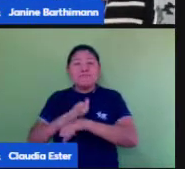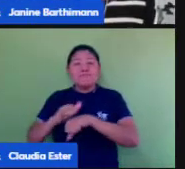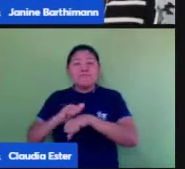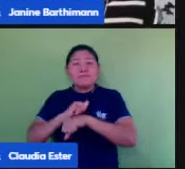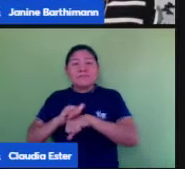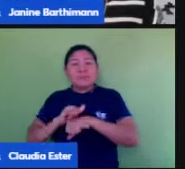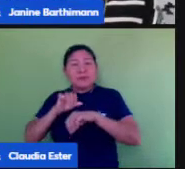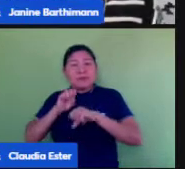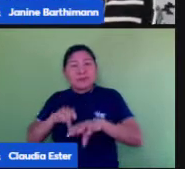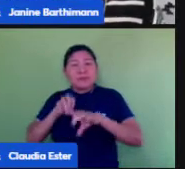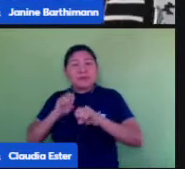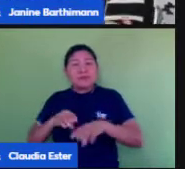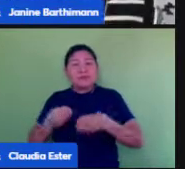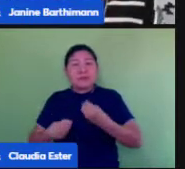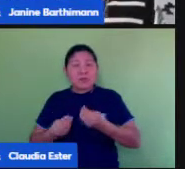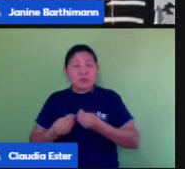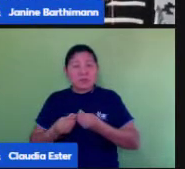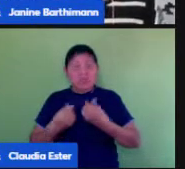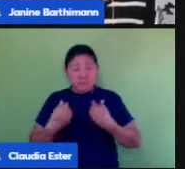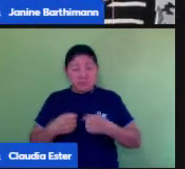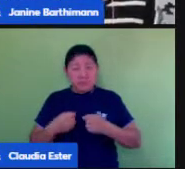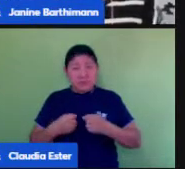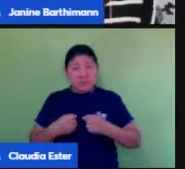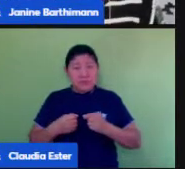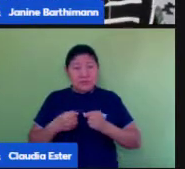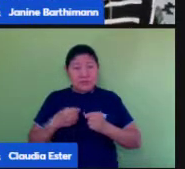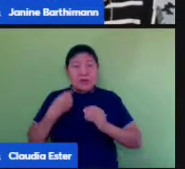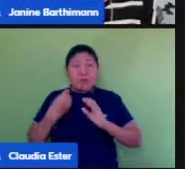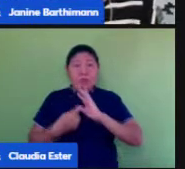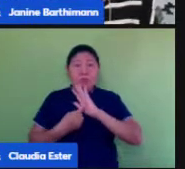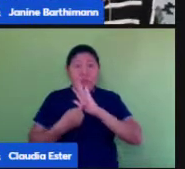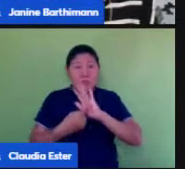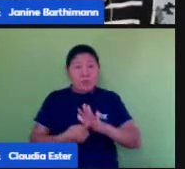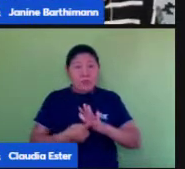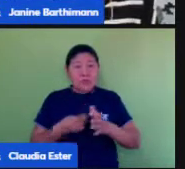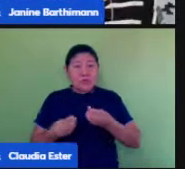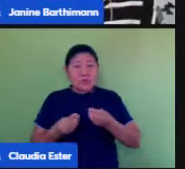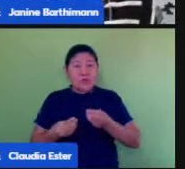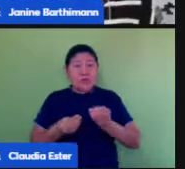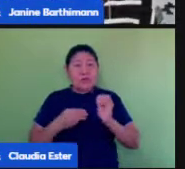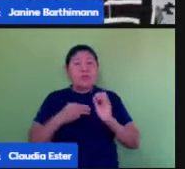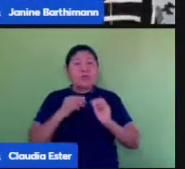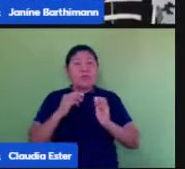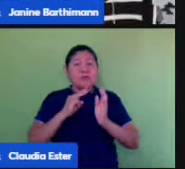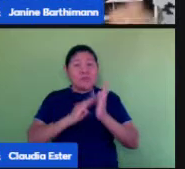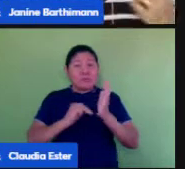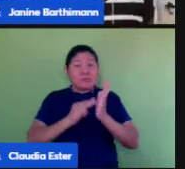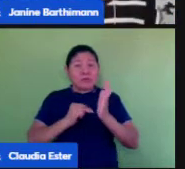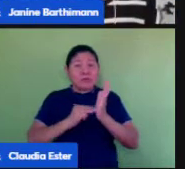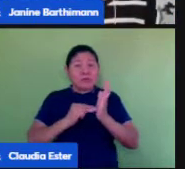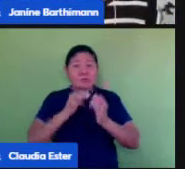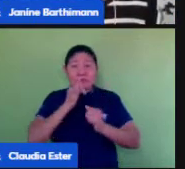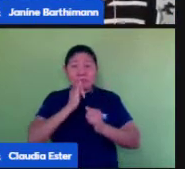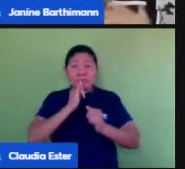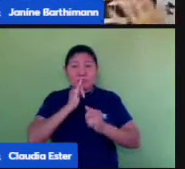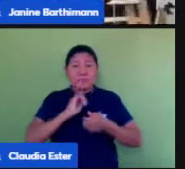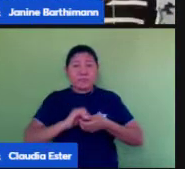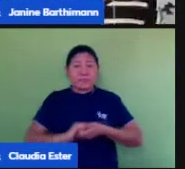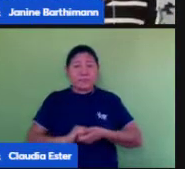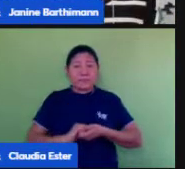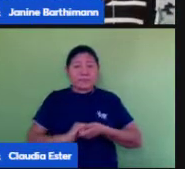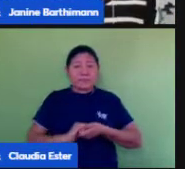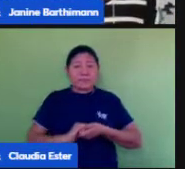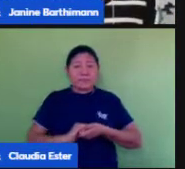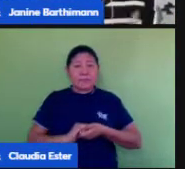tem que ter um direcionamento. E esse direcionamento é o método a ser utilizado. Há um